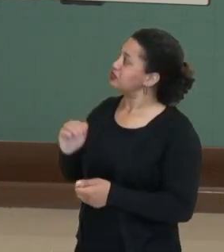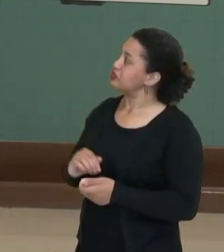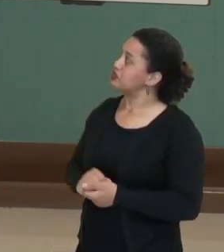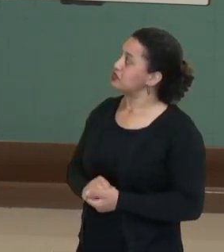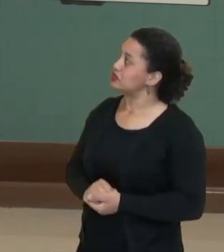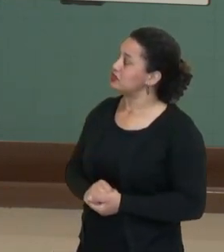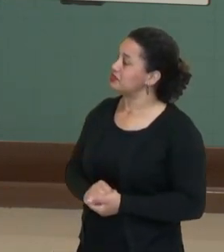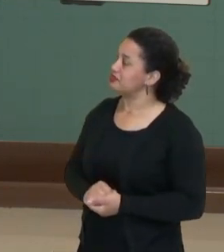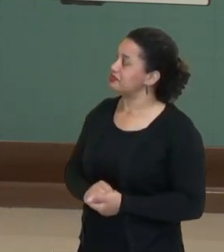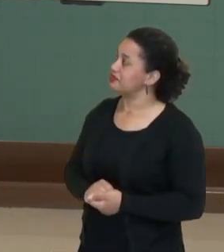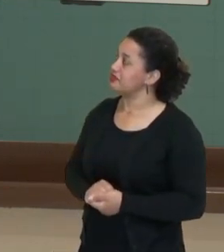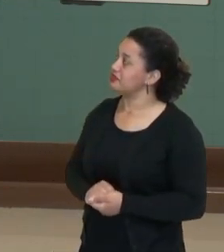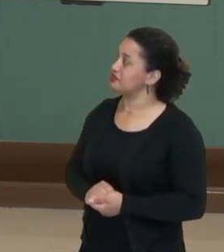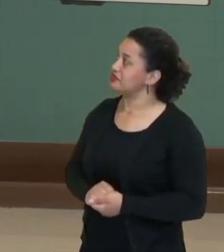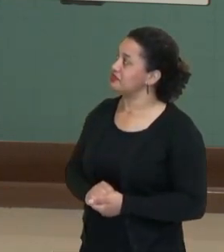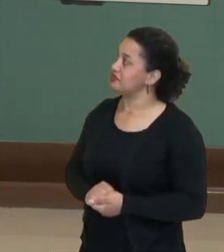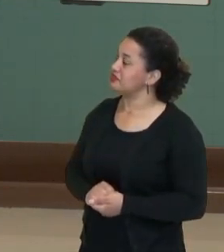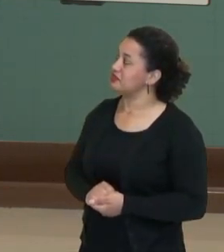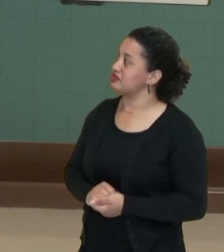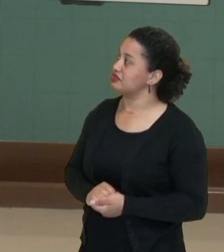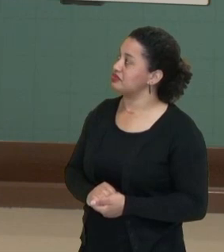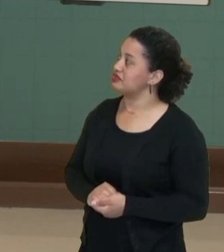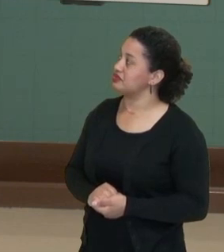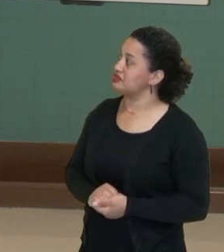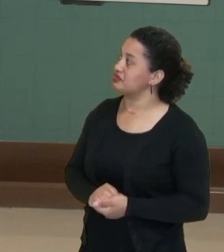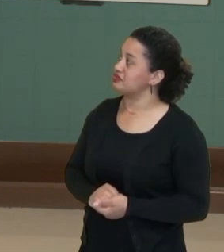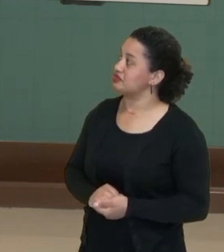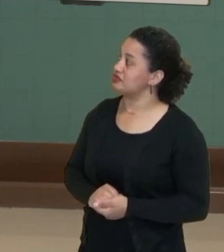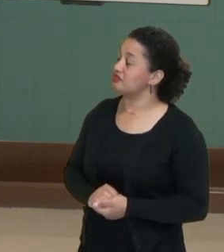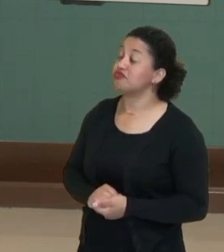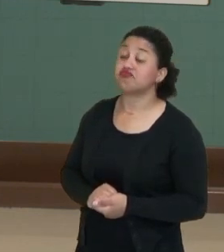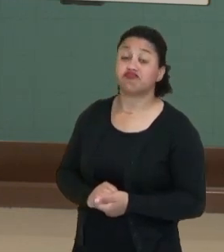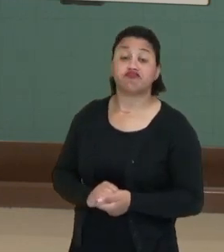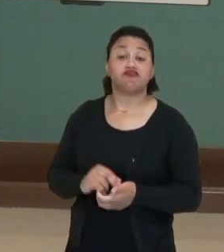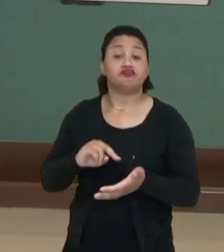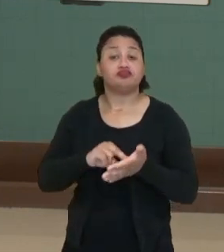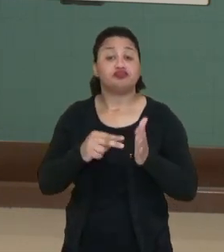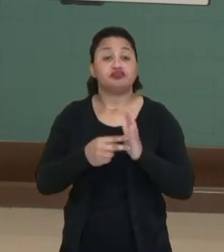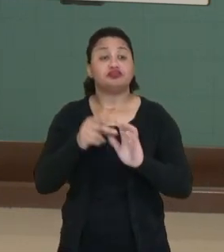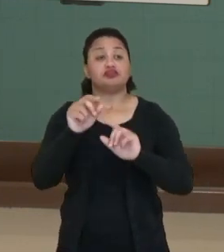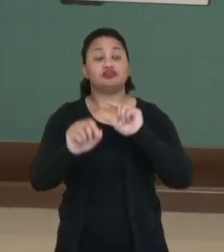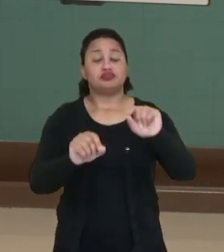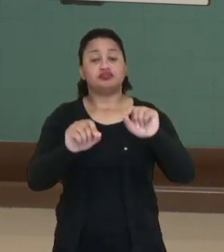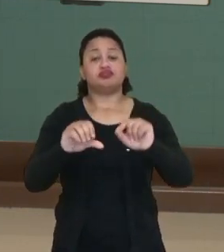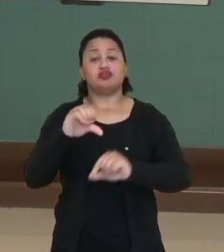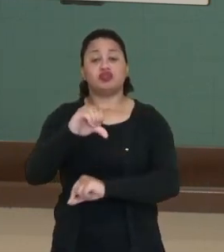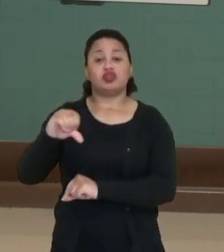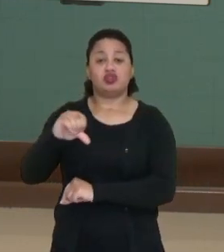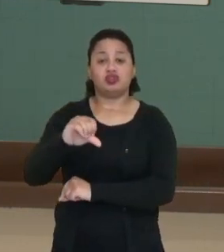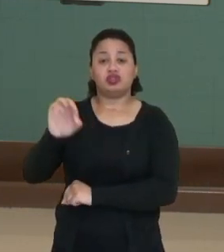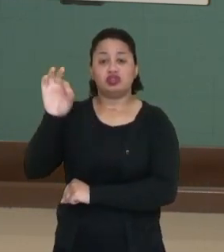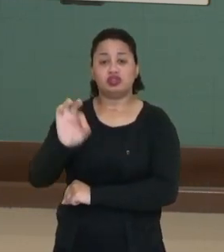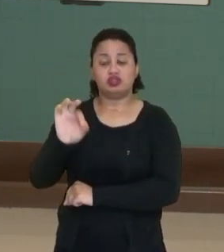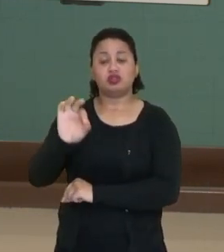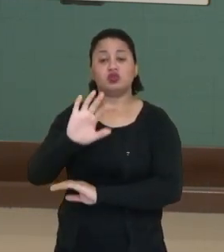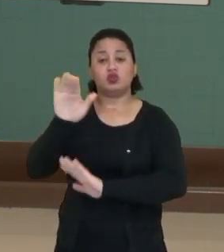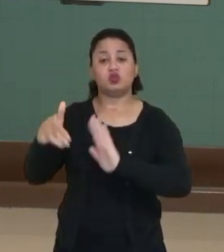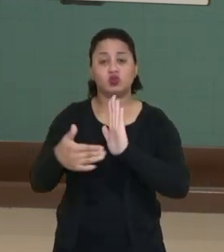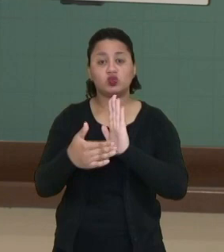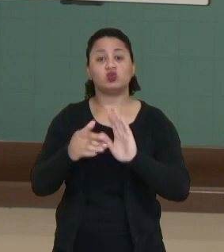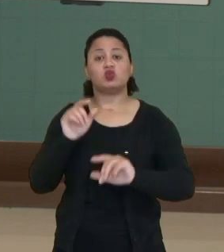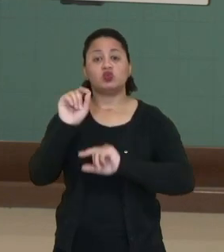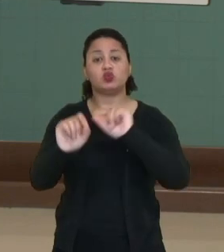constituintes então da camada atmosférica, ok? Ou seja, 99% então, ao total deles